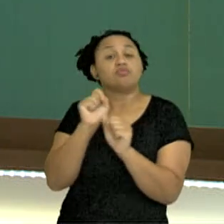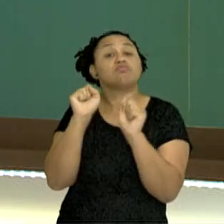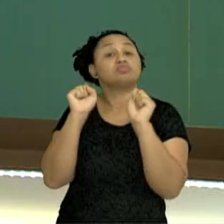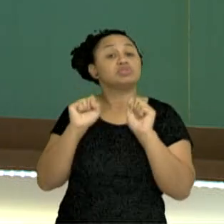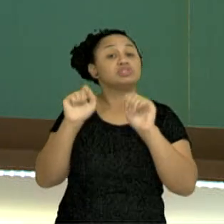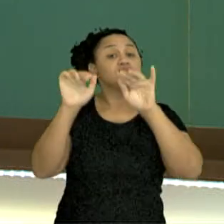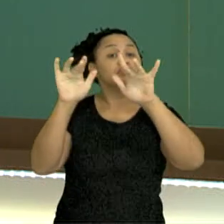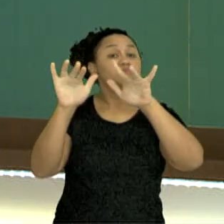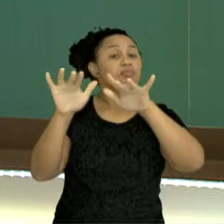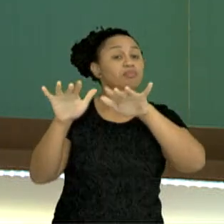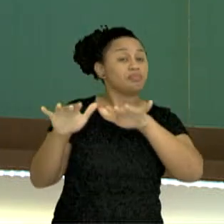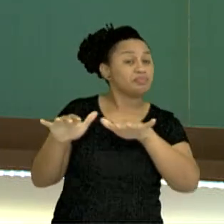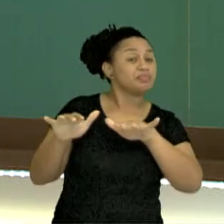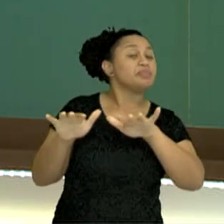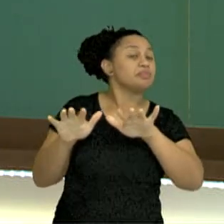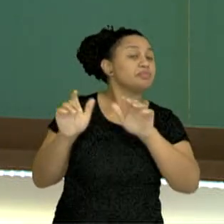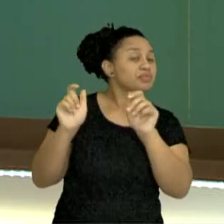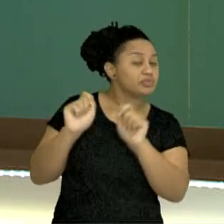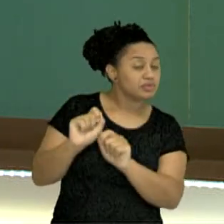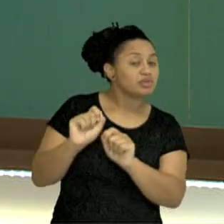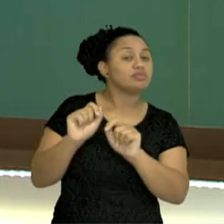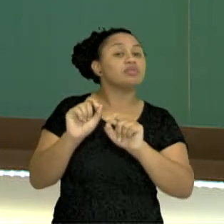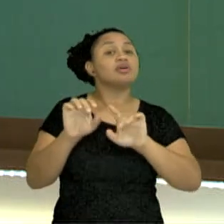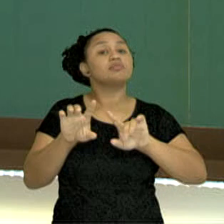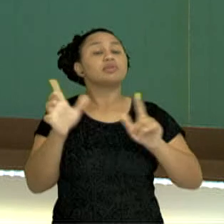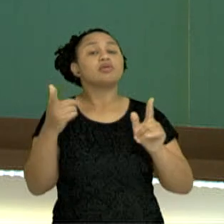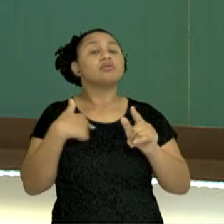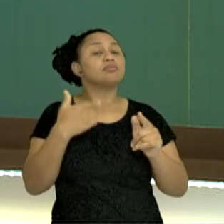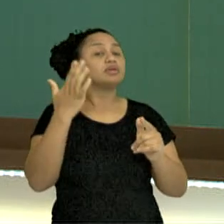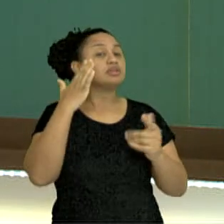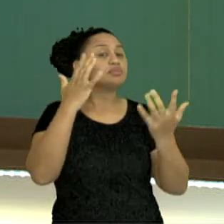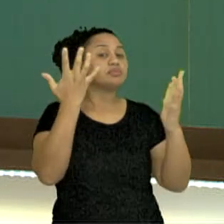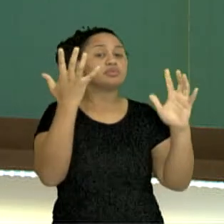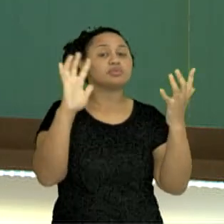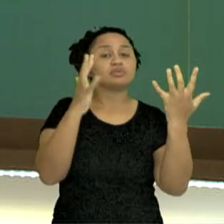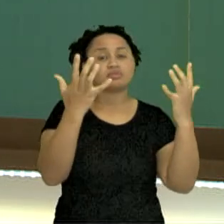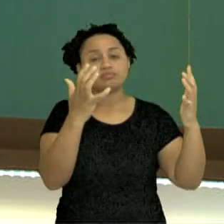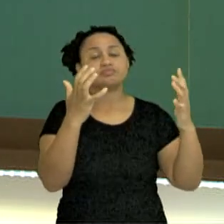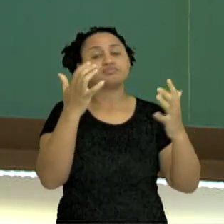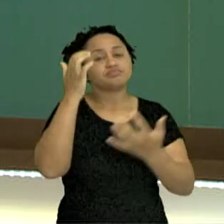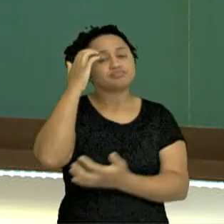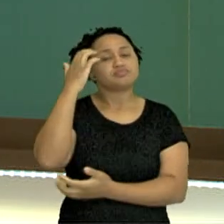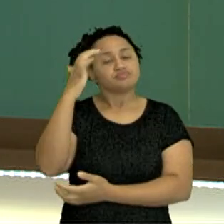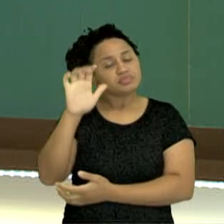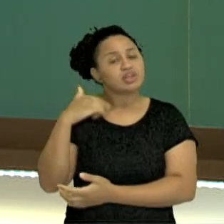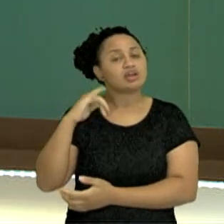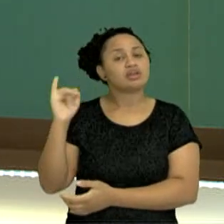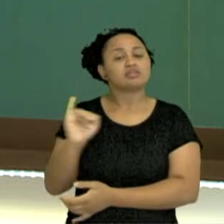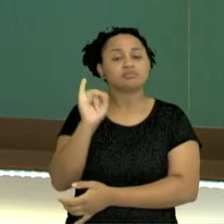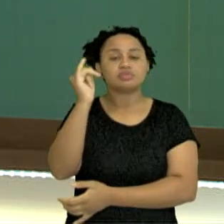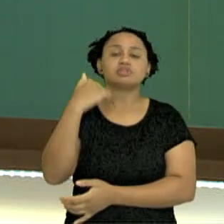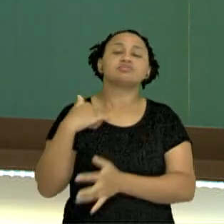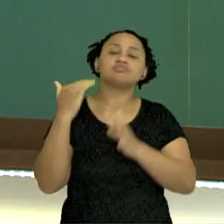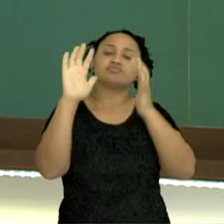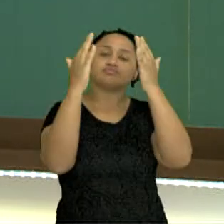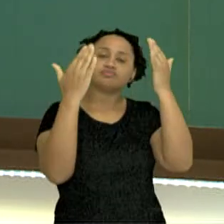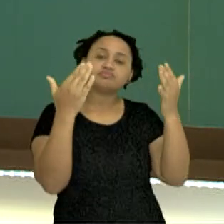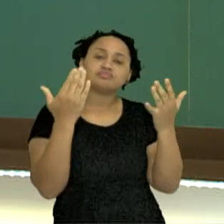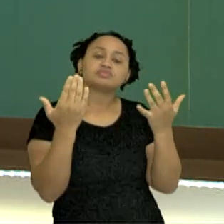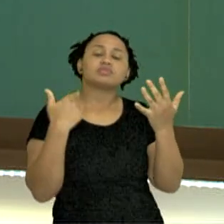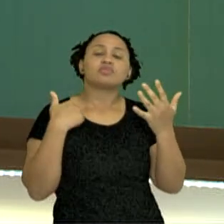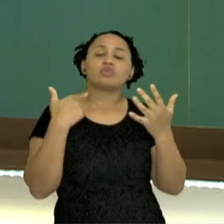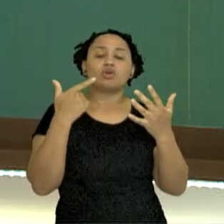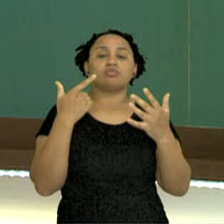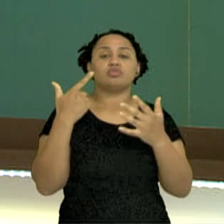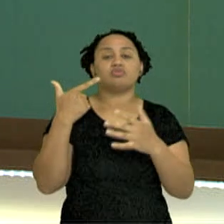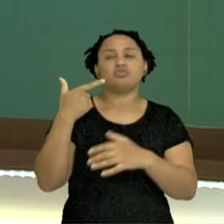geadas. Então, para determinarmos o clima de Curitiba, é fundamental que se faça essa análise das condições ao longo